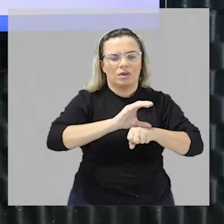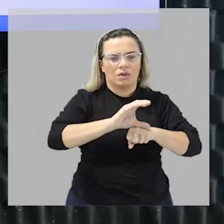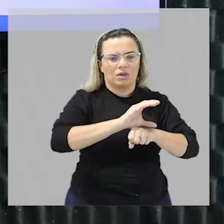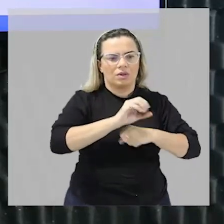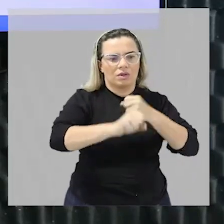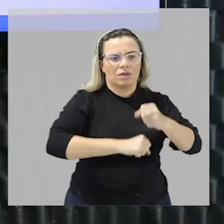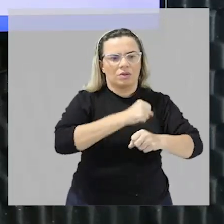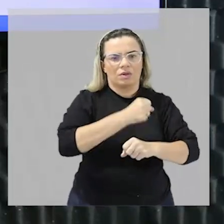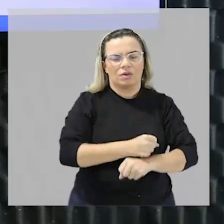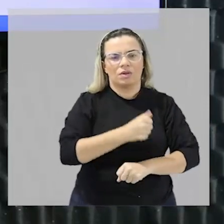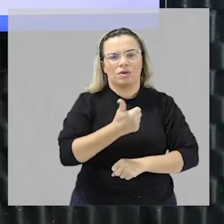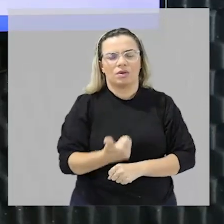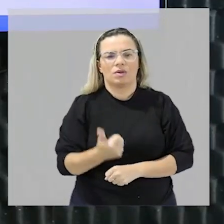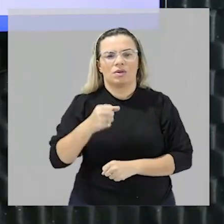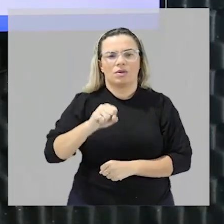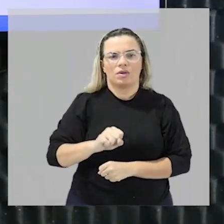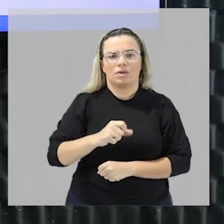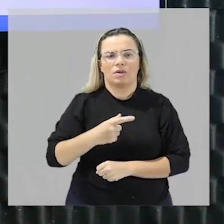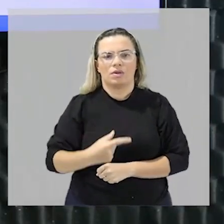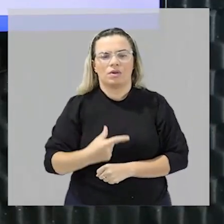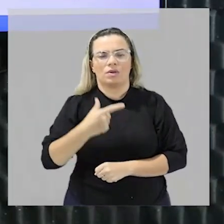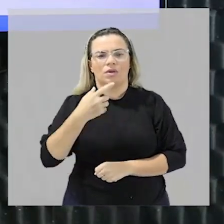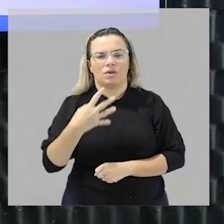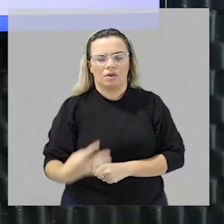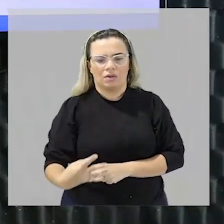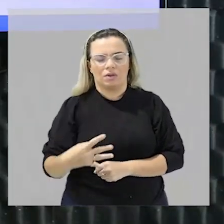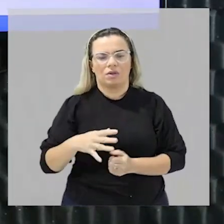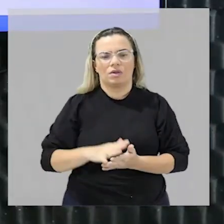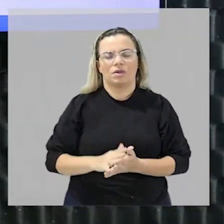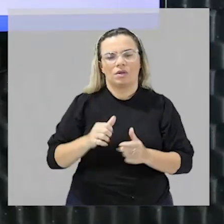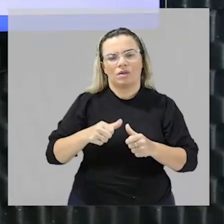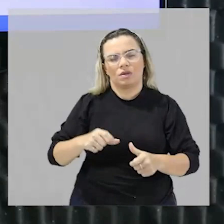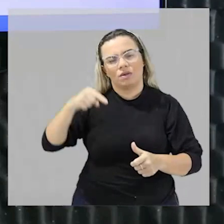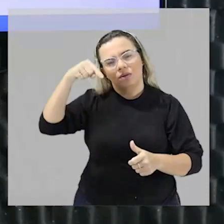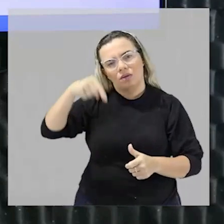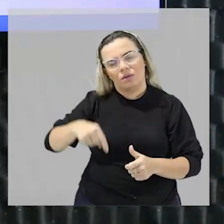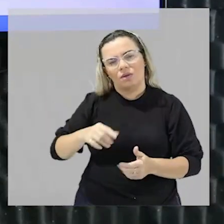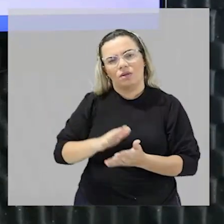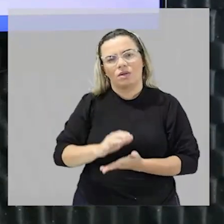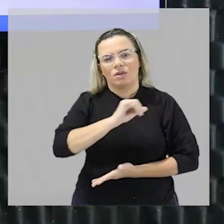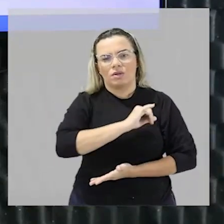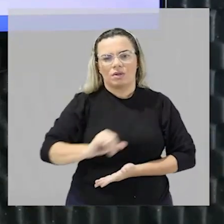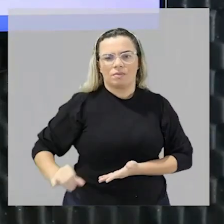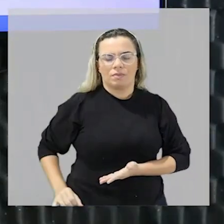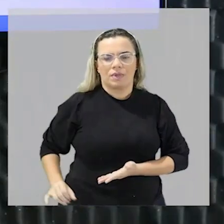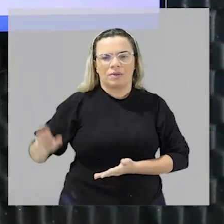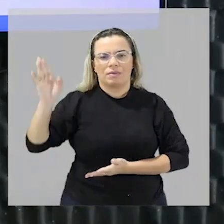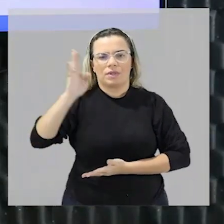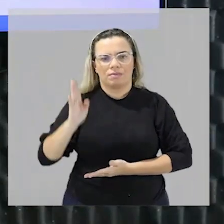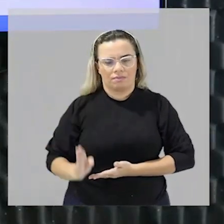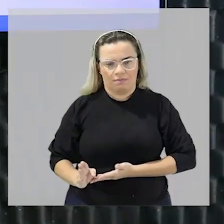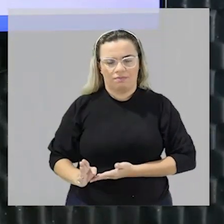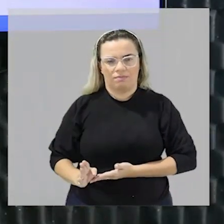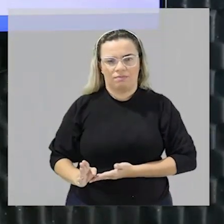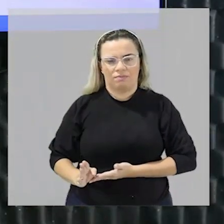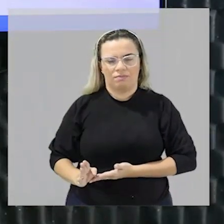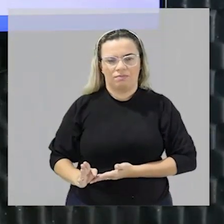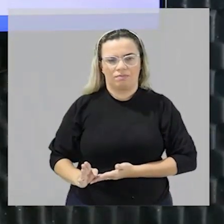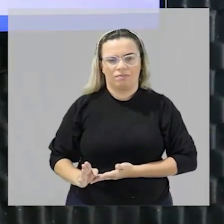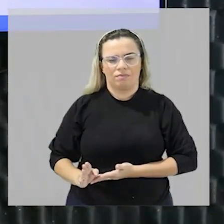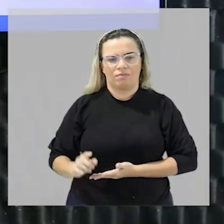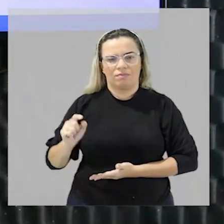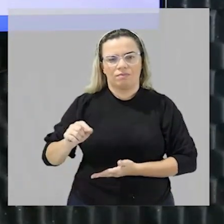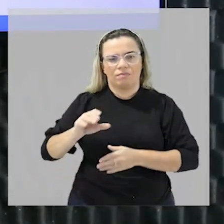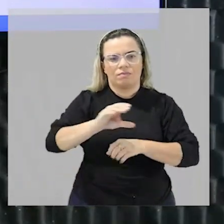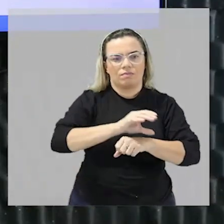de 1824, que é a Constituição que vai estar presente no Império Brasileiro. A Constituição que